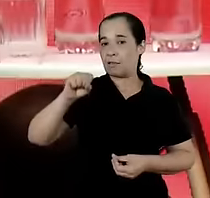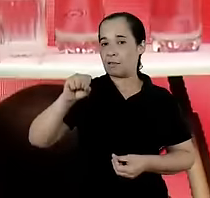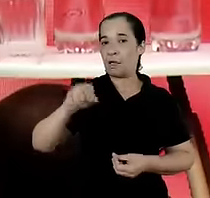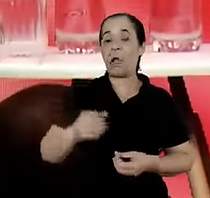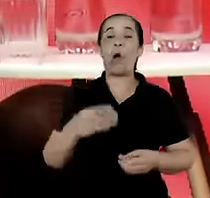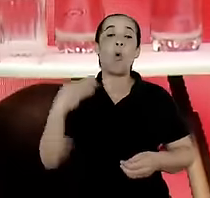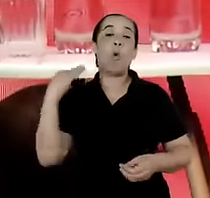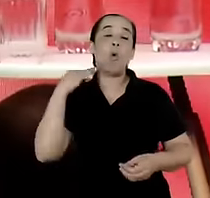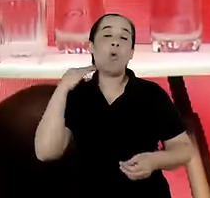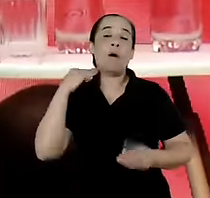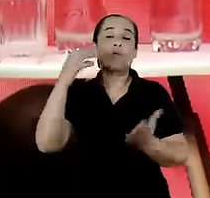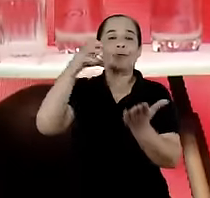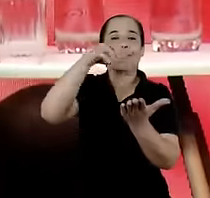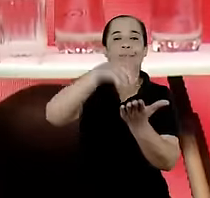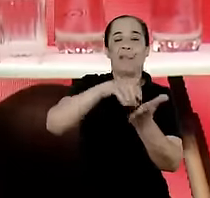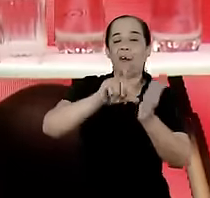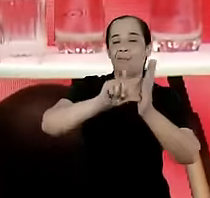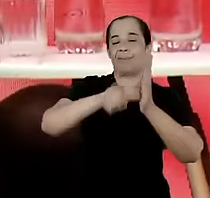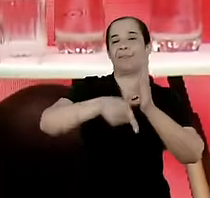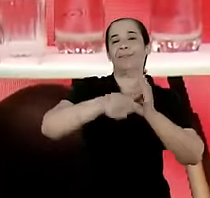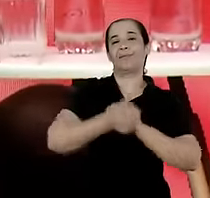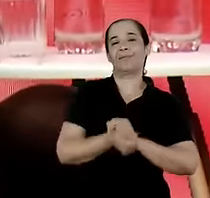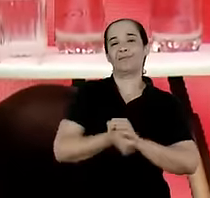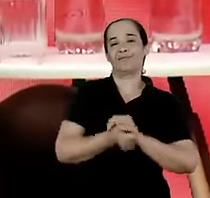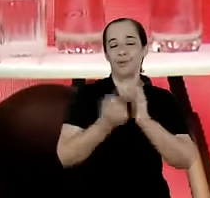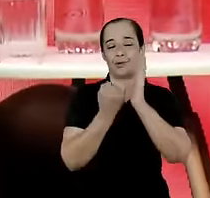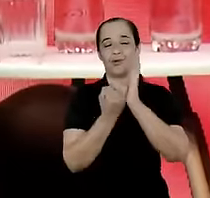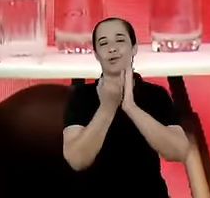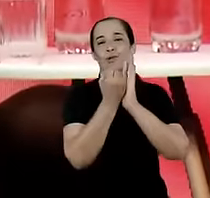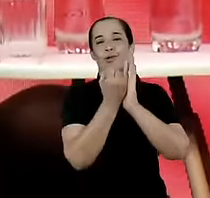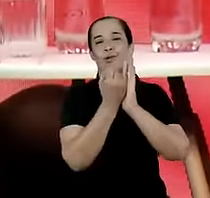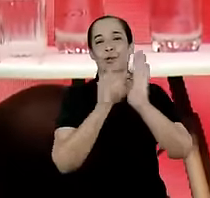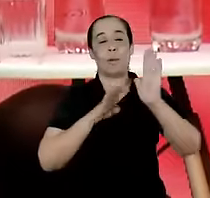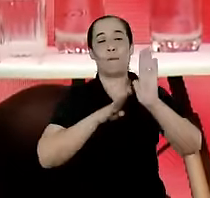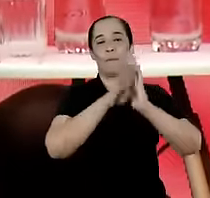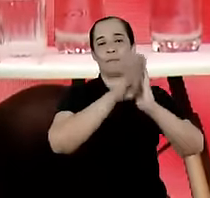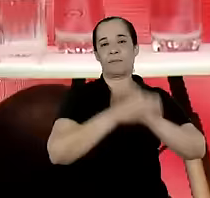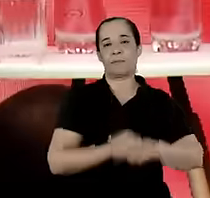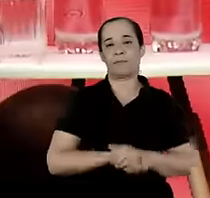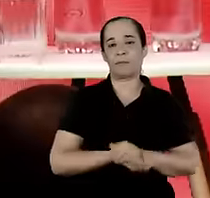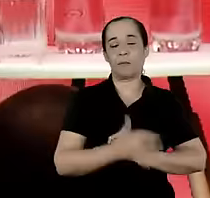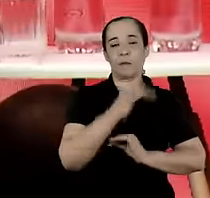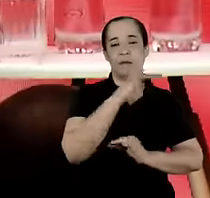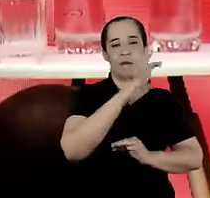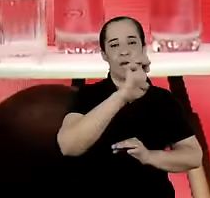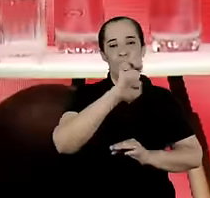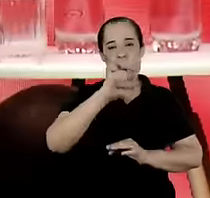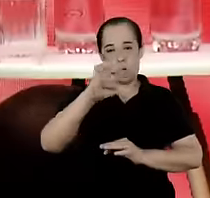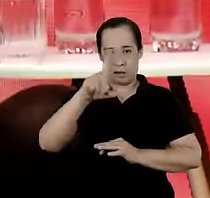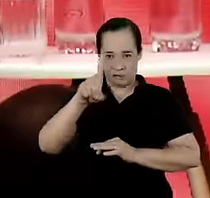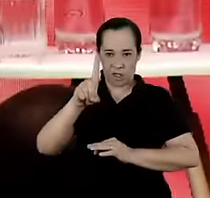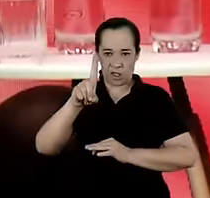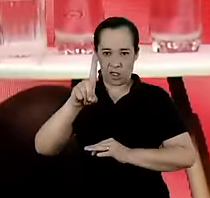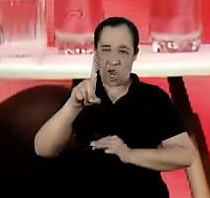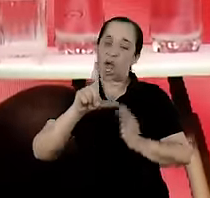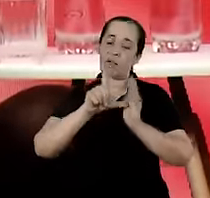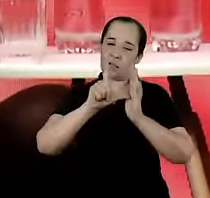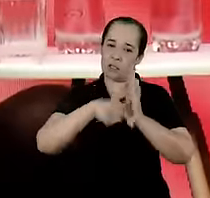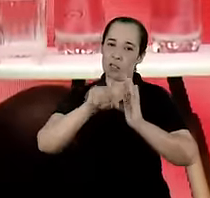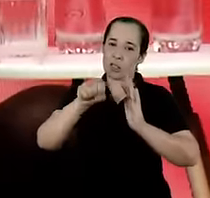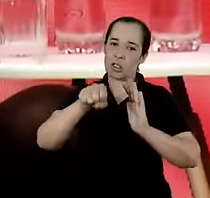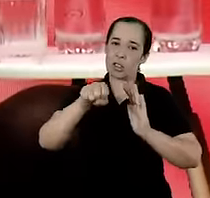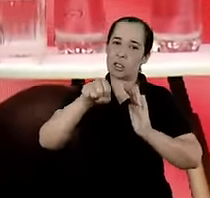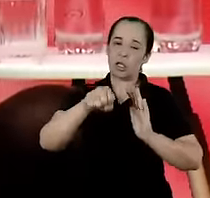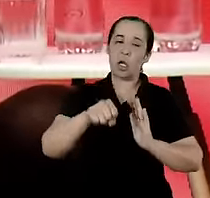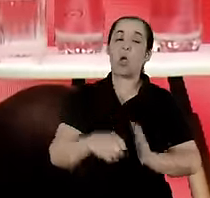nesse início desse processo de alta de juros né o Fed realmente eh Na minha opinião atrasou um pouquinho o banco central brasileiro